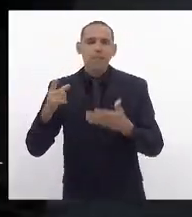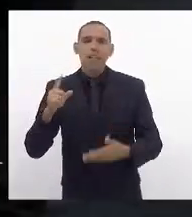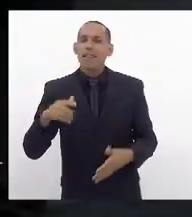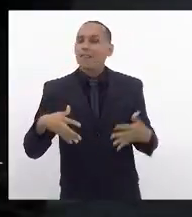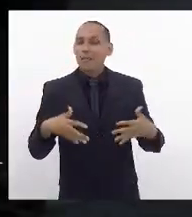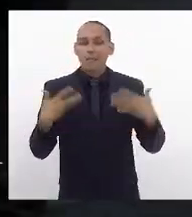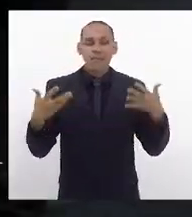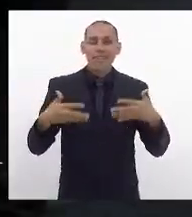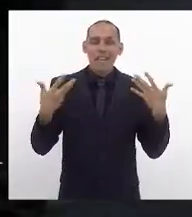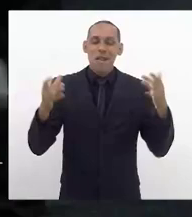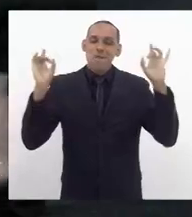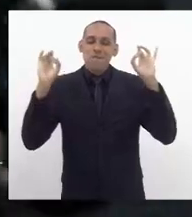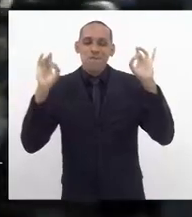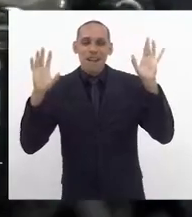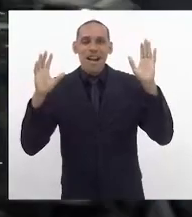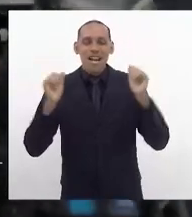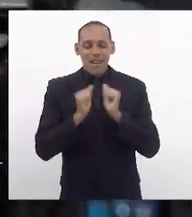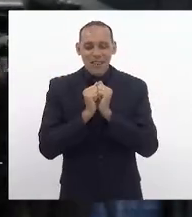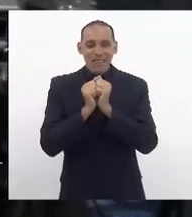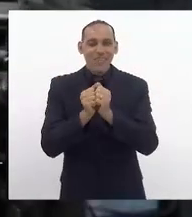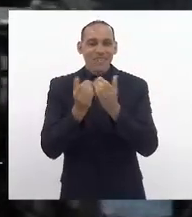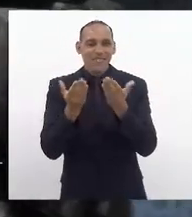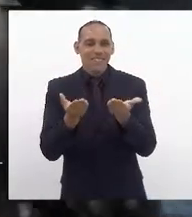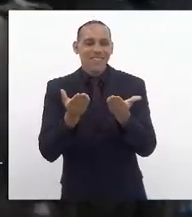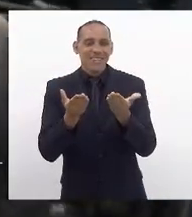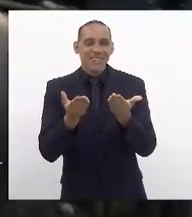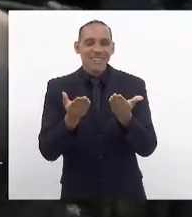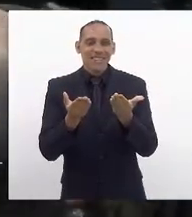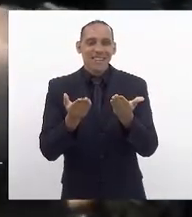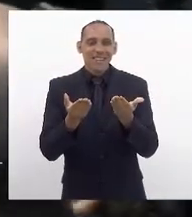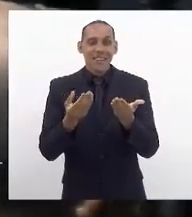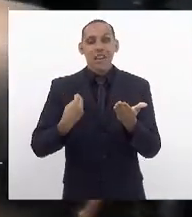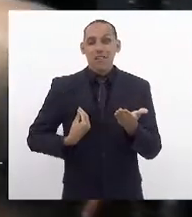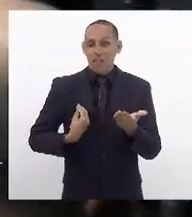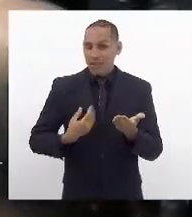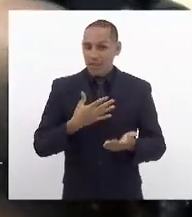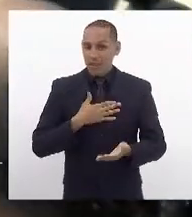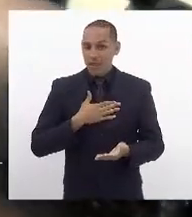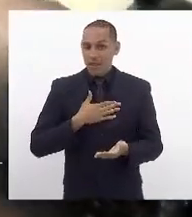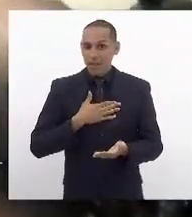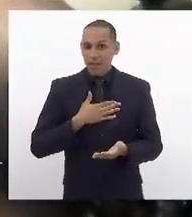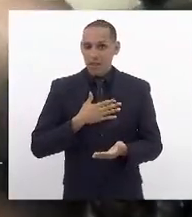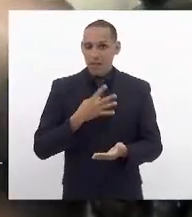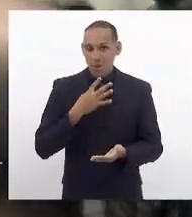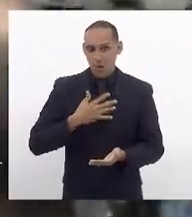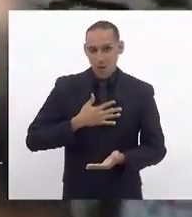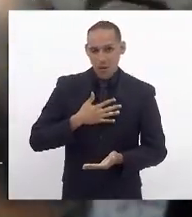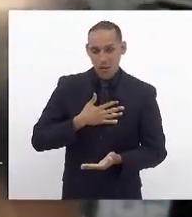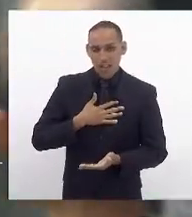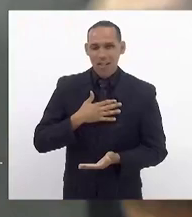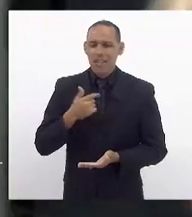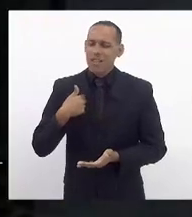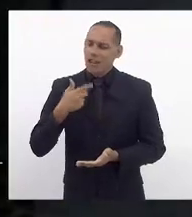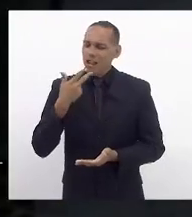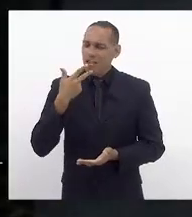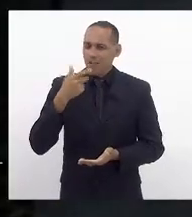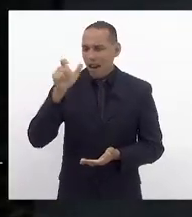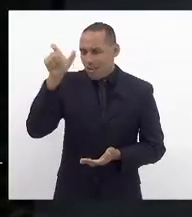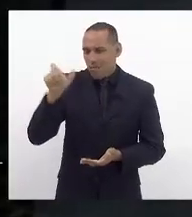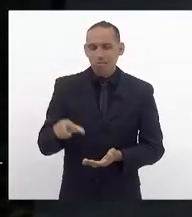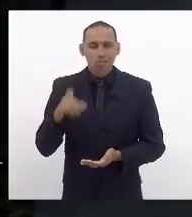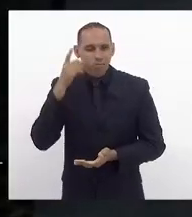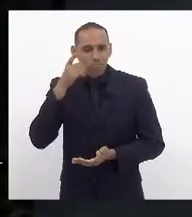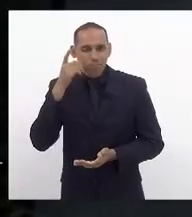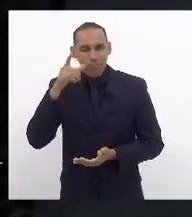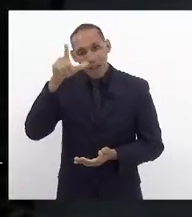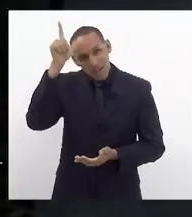alegria e um privilégio caminhar ao seu lado. Quem convive comigo sabe que eu sempre falo, me refiro ao deputado Luiz Paulo